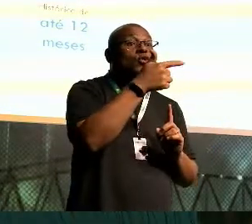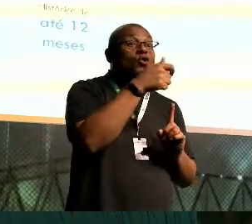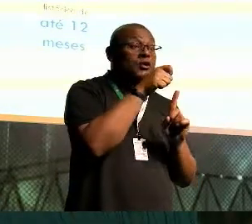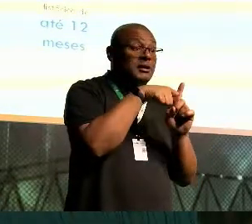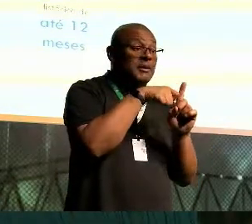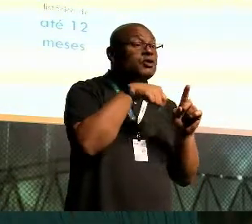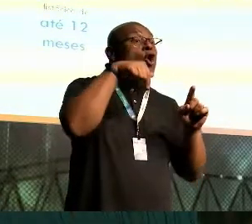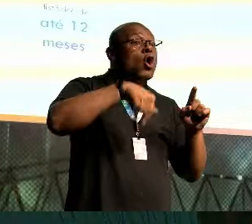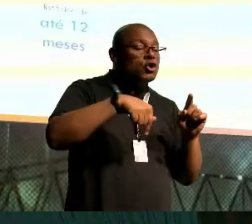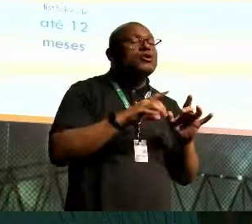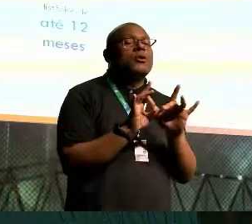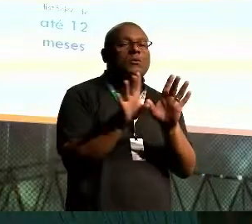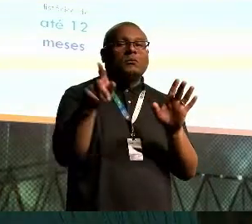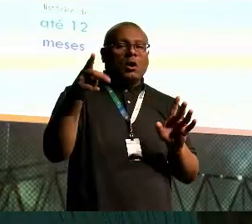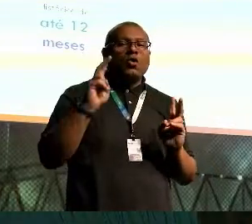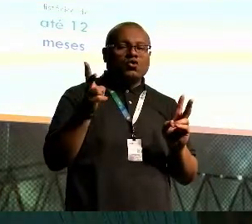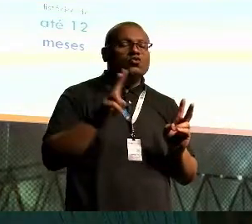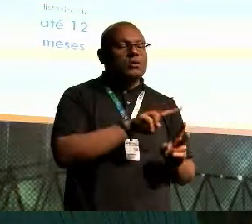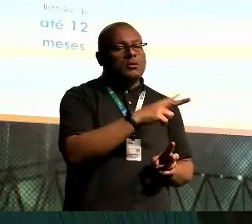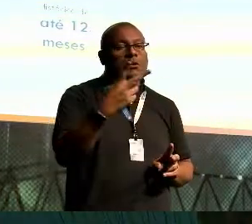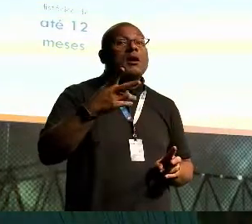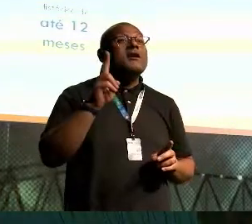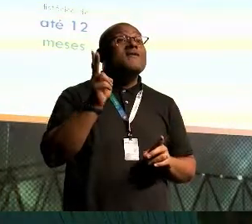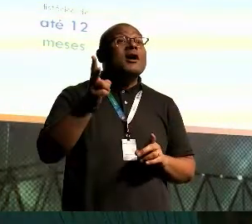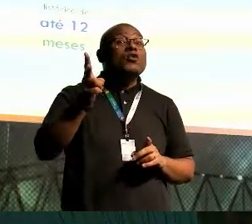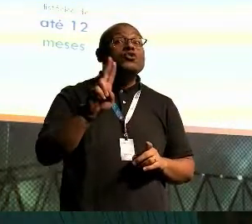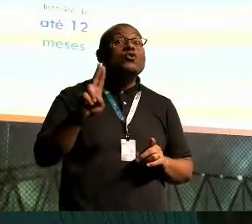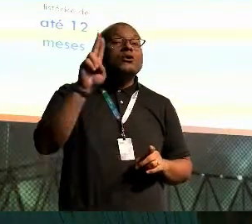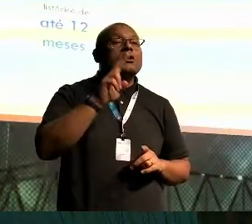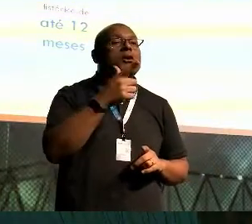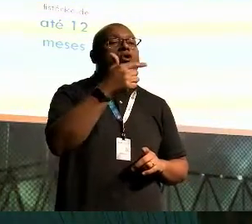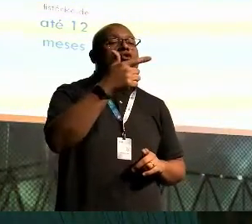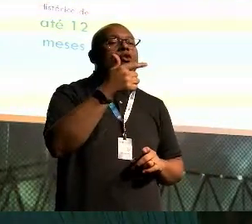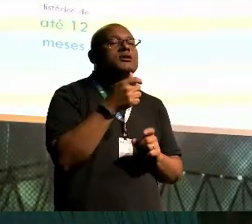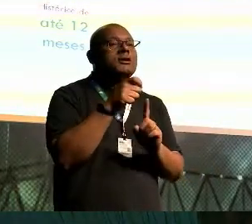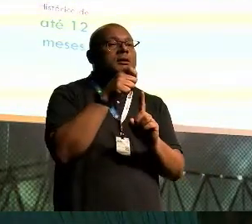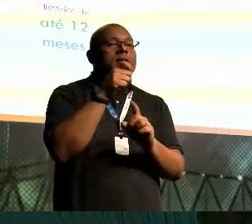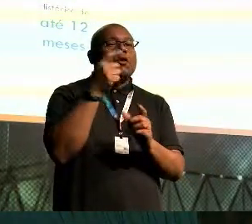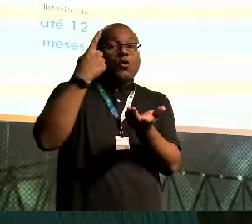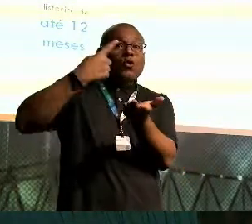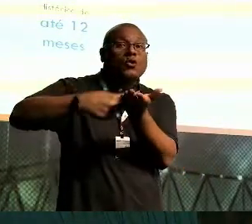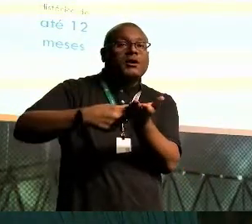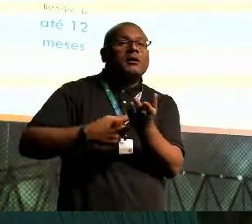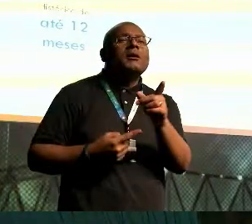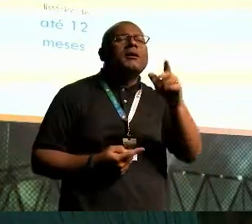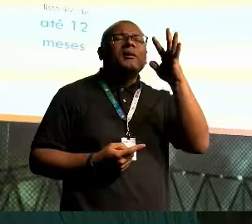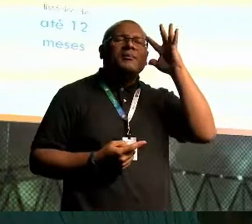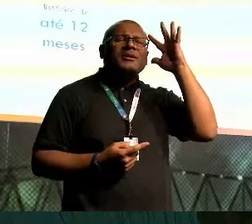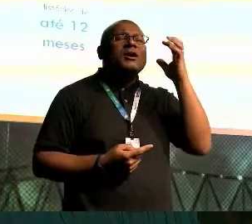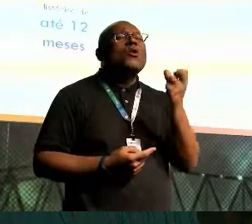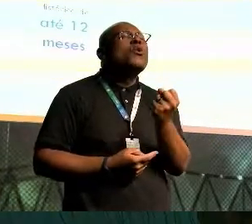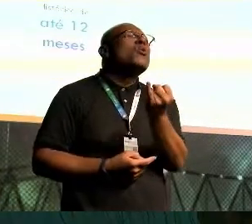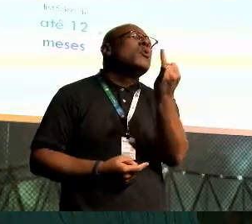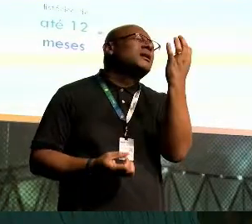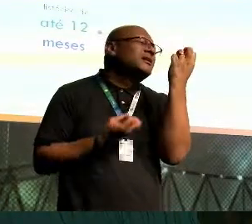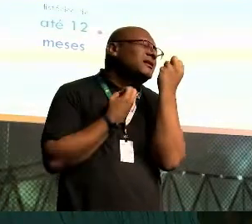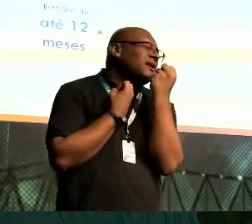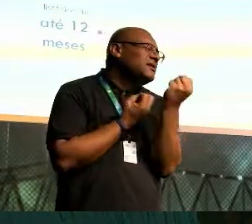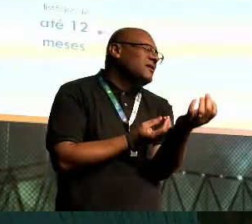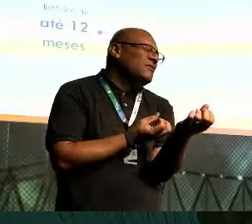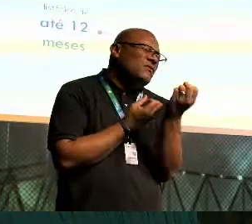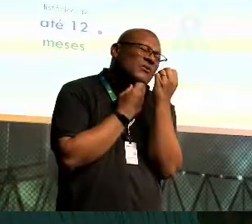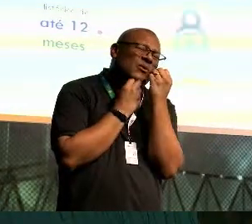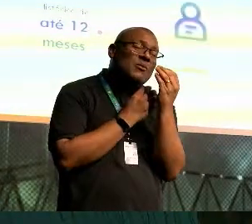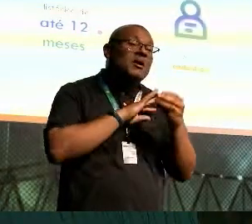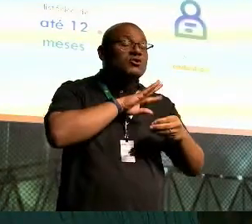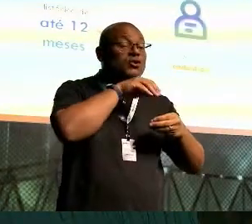consentimento hoje para continuar válido por 12 meses. Vocês começam a imaginar o volume de dados que isso significa. E aí, quando eu estou